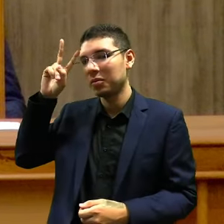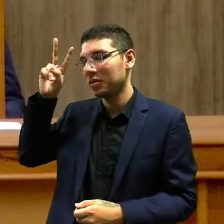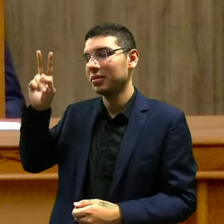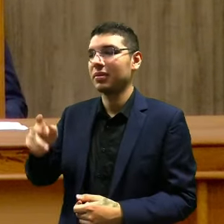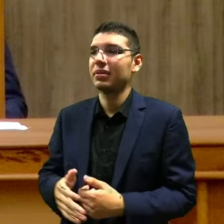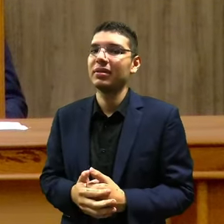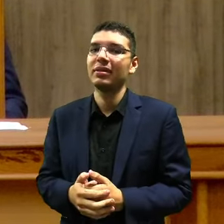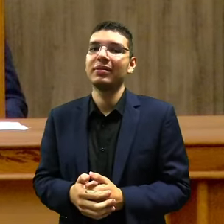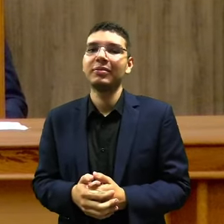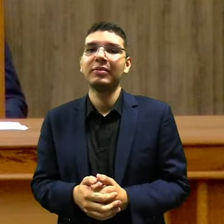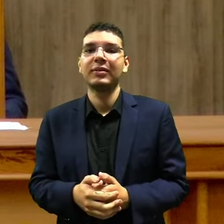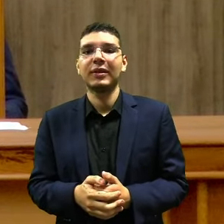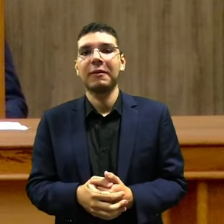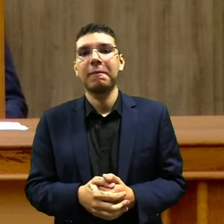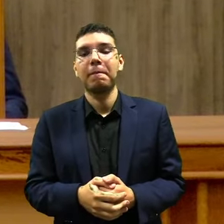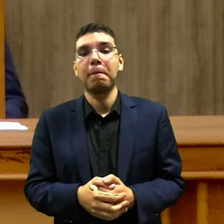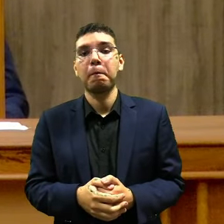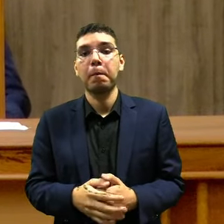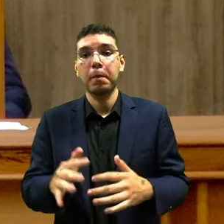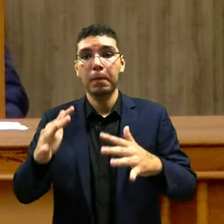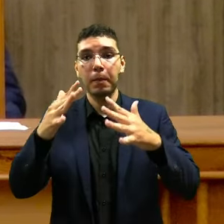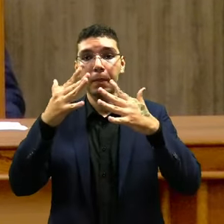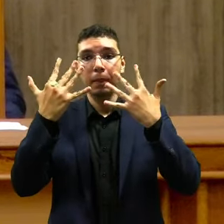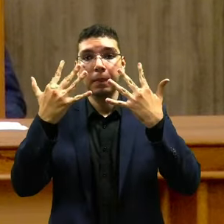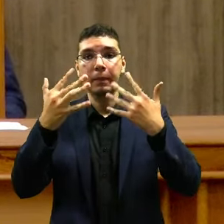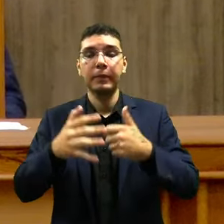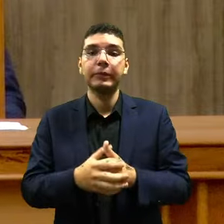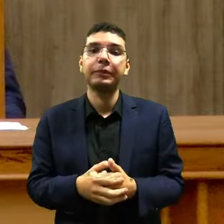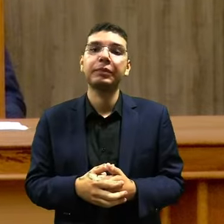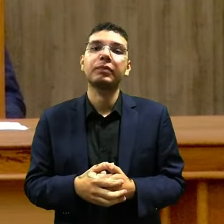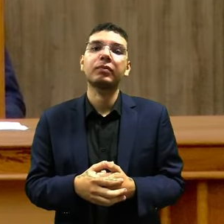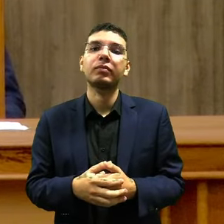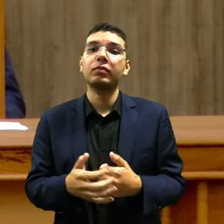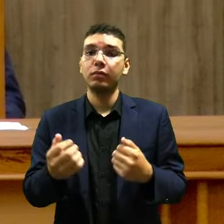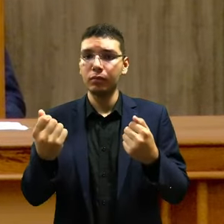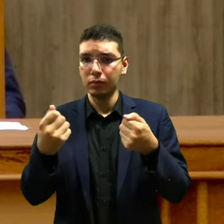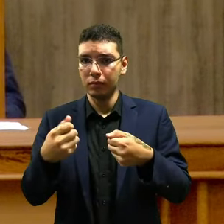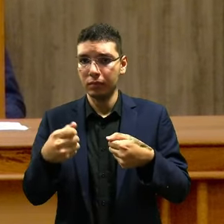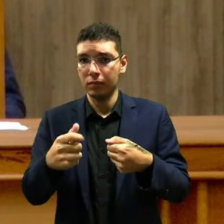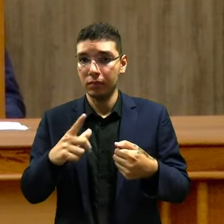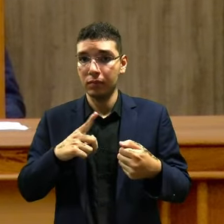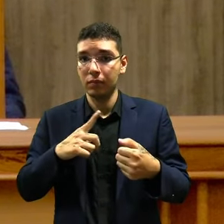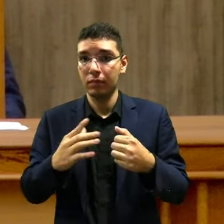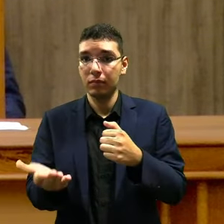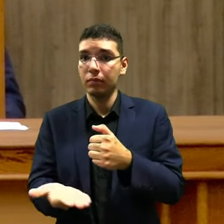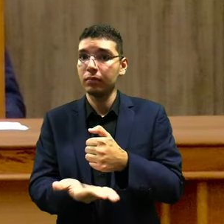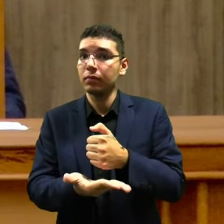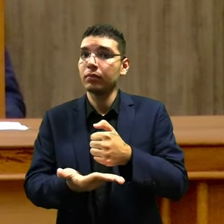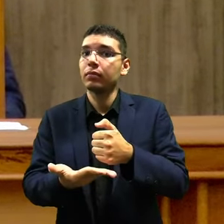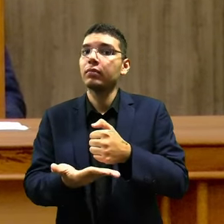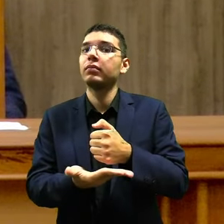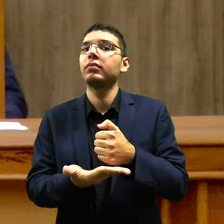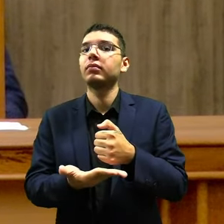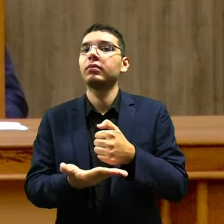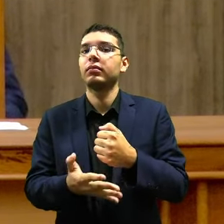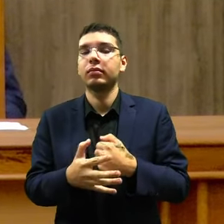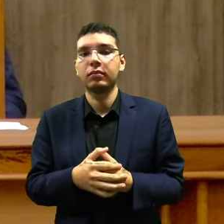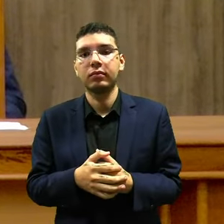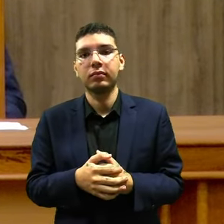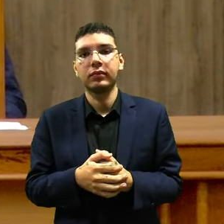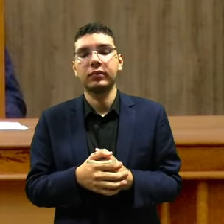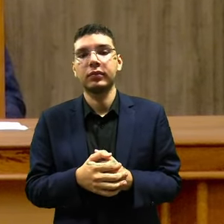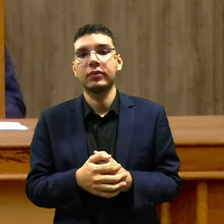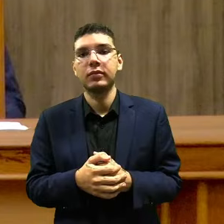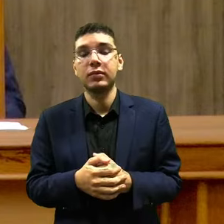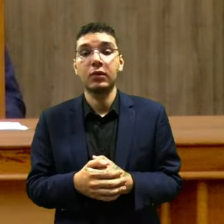perdeu olha para cá tem que ter Proc não é isso Palbo quando você lê olha para cá quando você